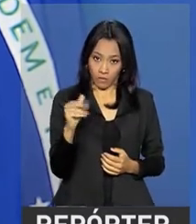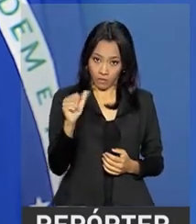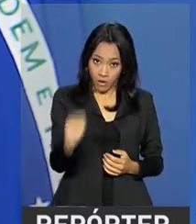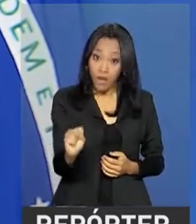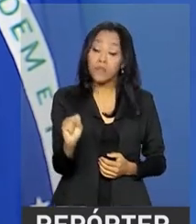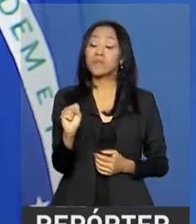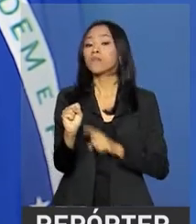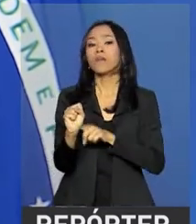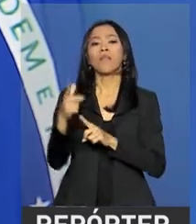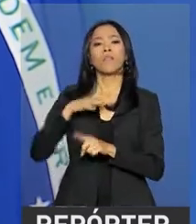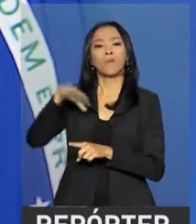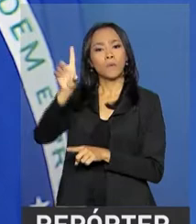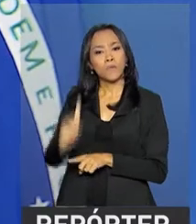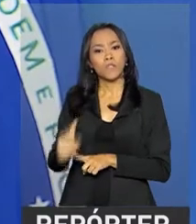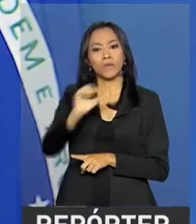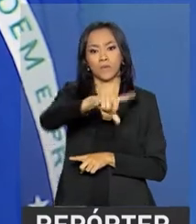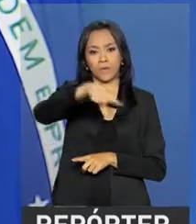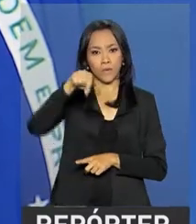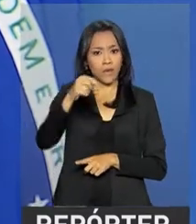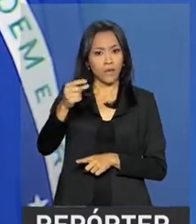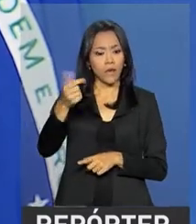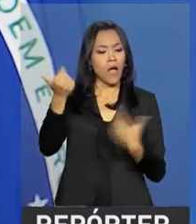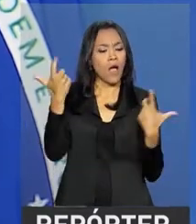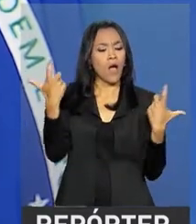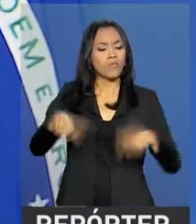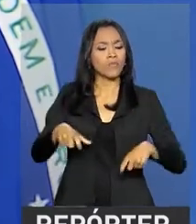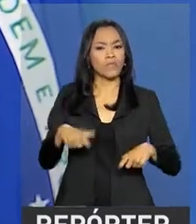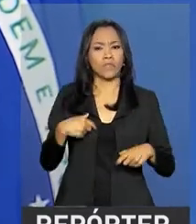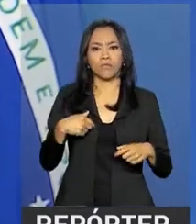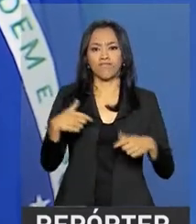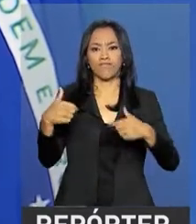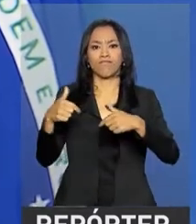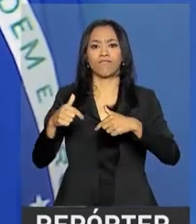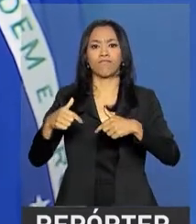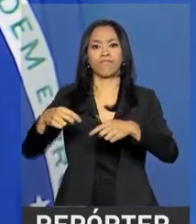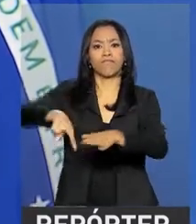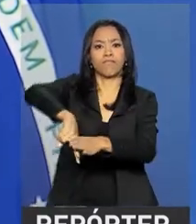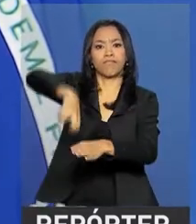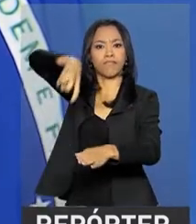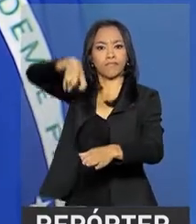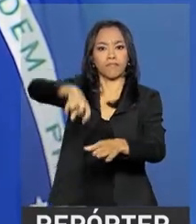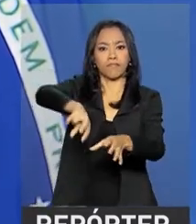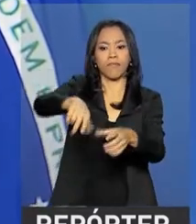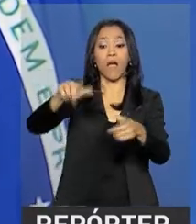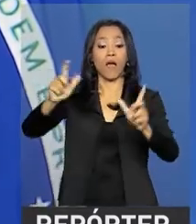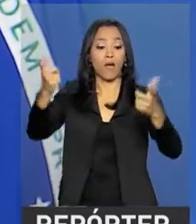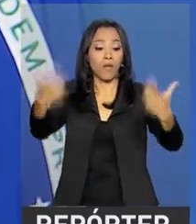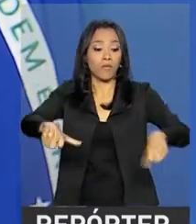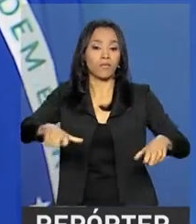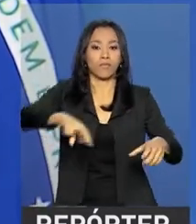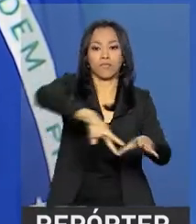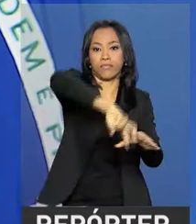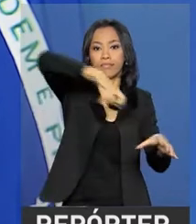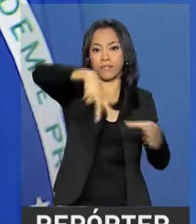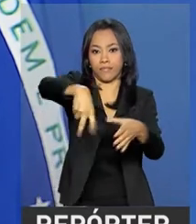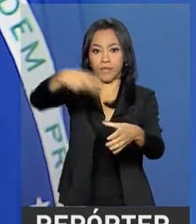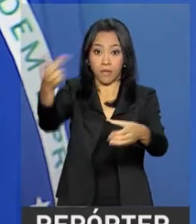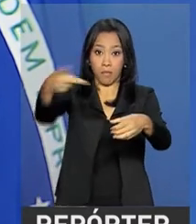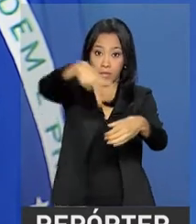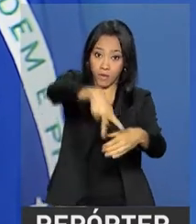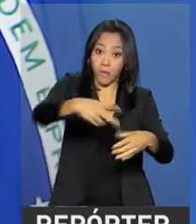onde operar a liberdade econômica é sabemos todos